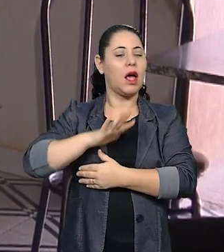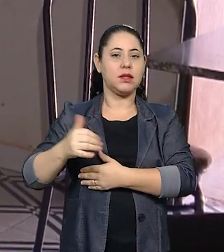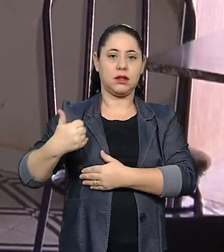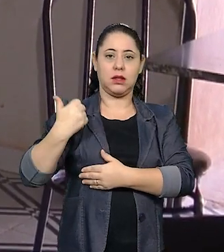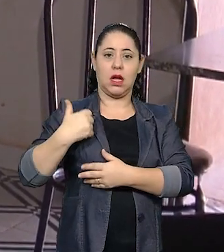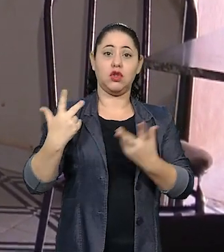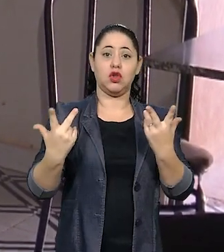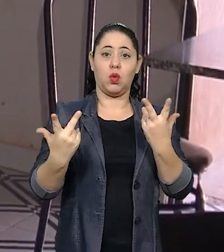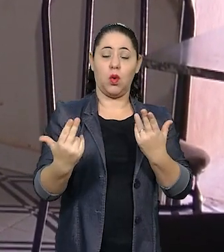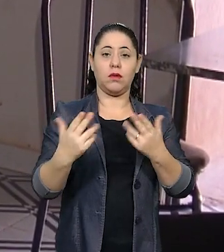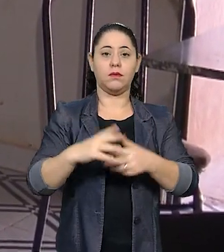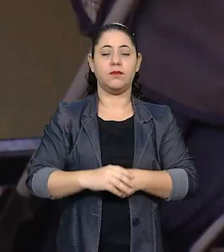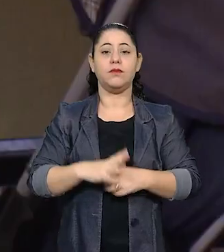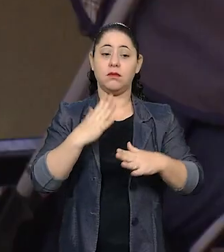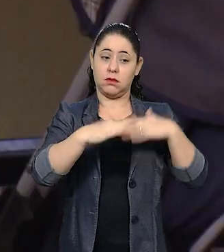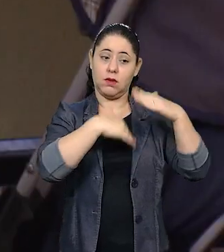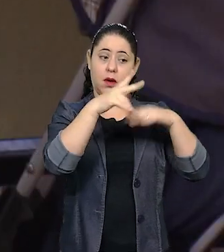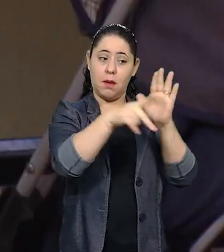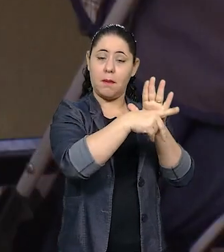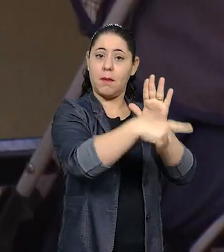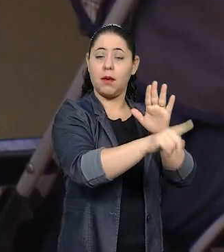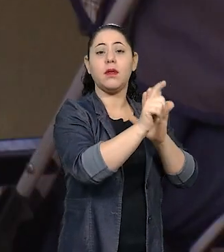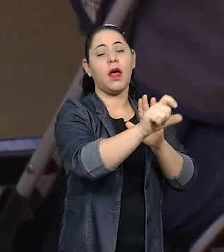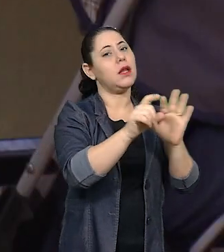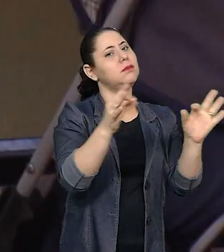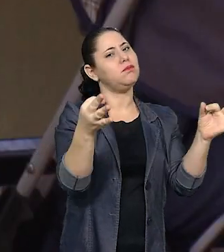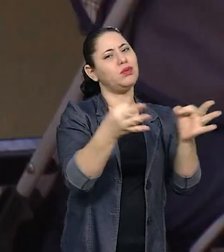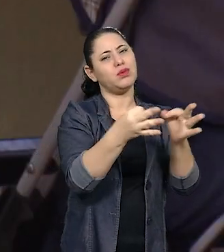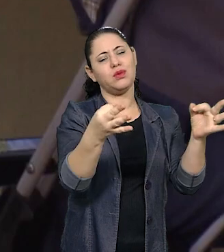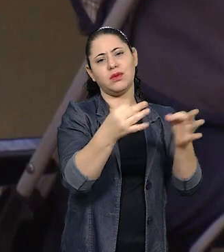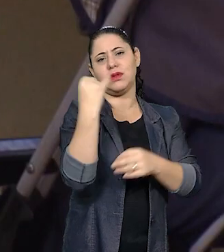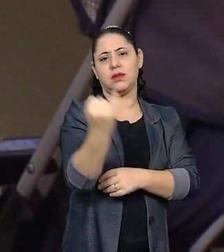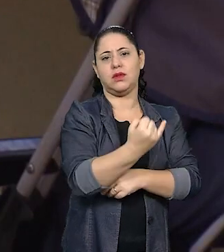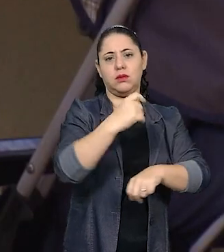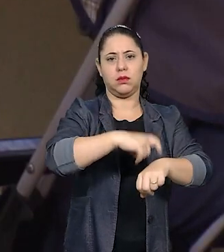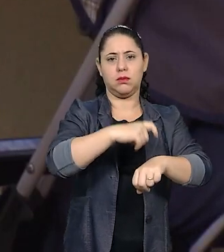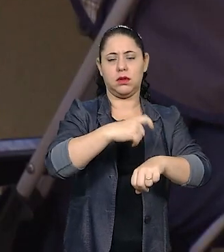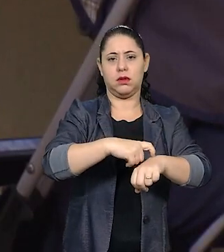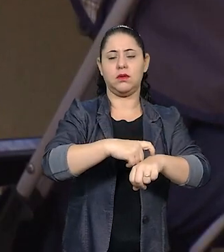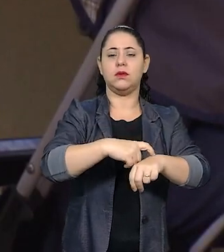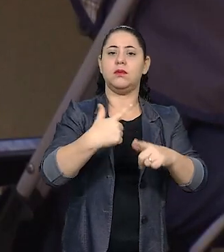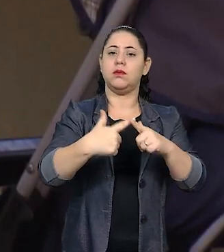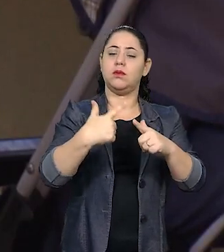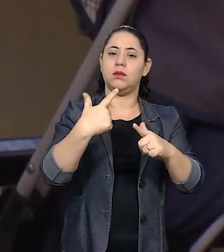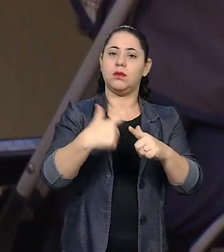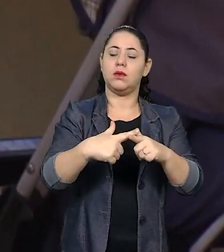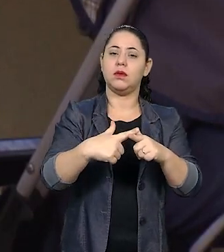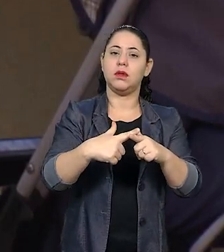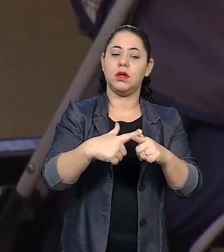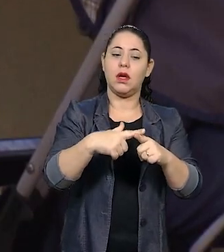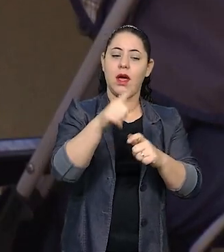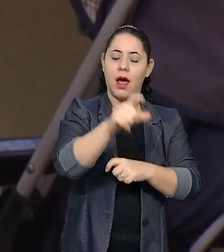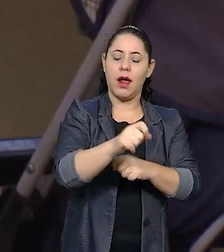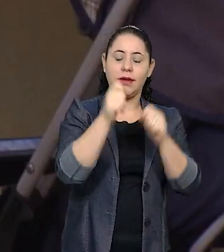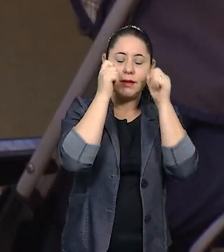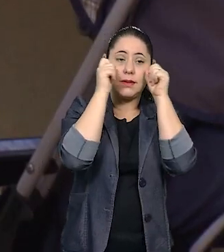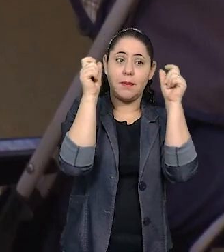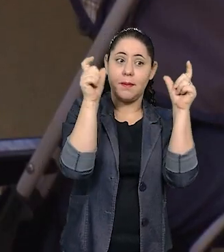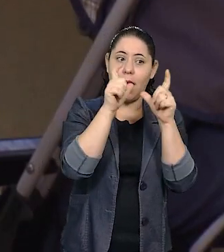a comunicação e tenham experiências enriquecedoras no convívio com outros meninos e meninas da mesma faixa etária. Até